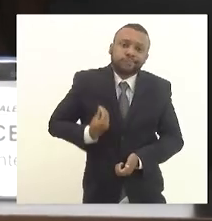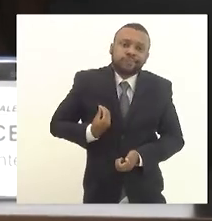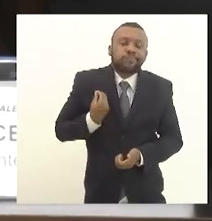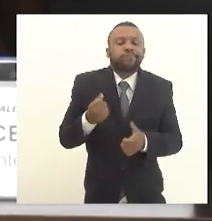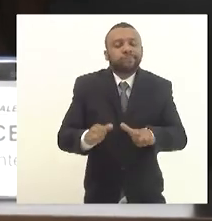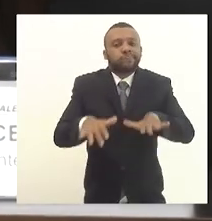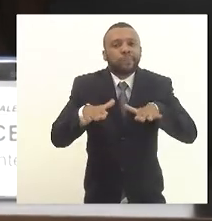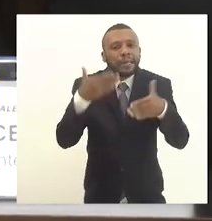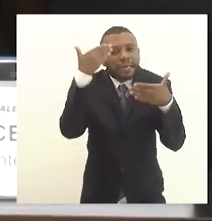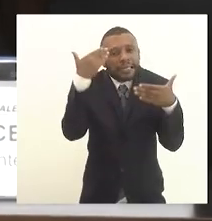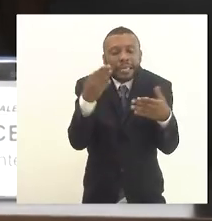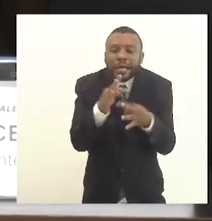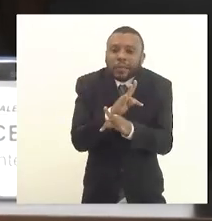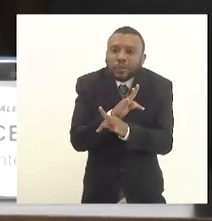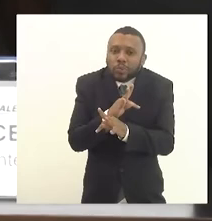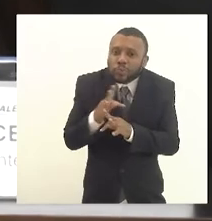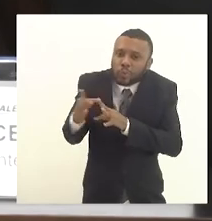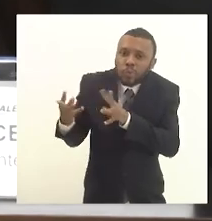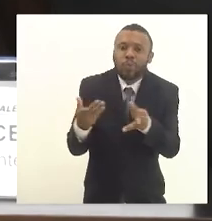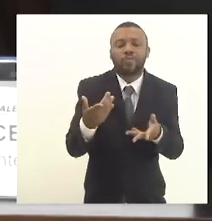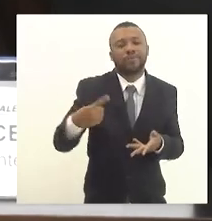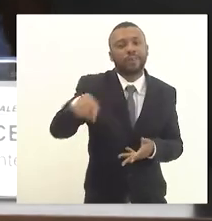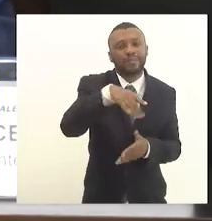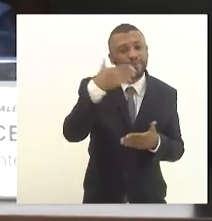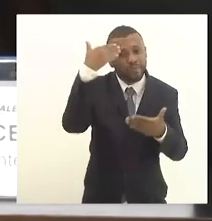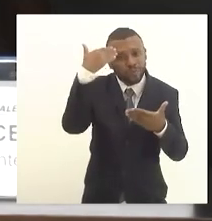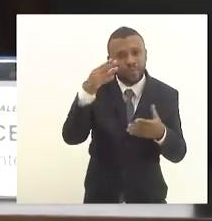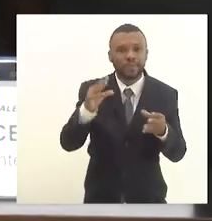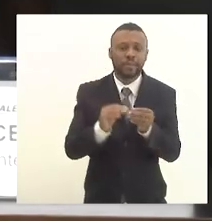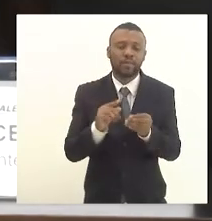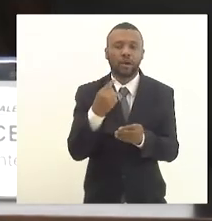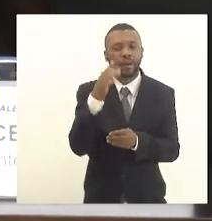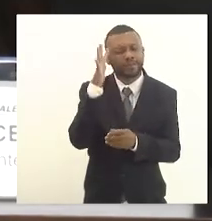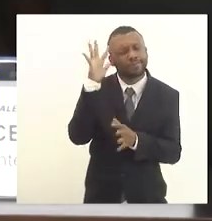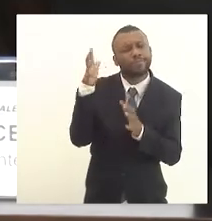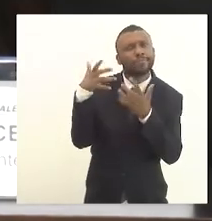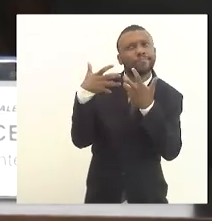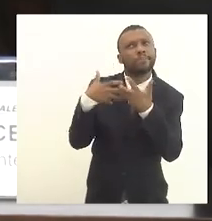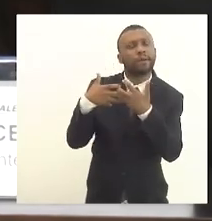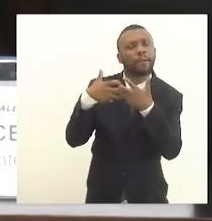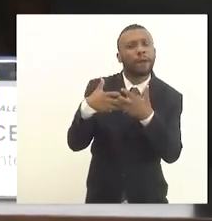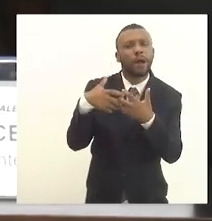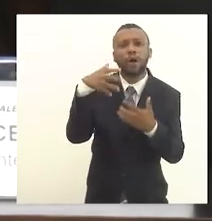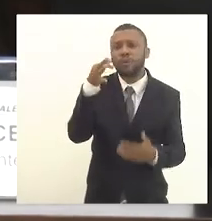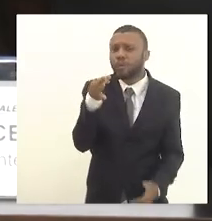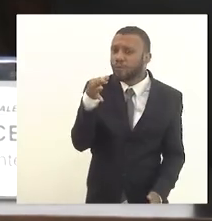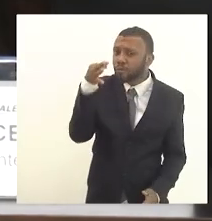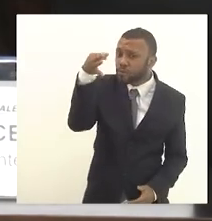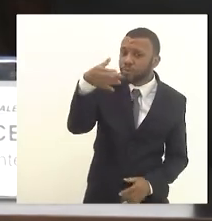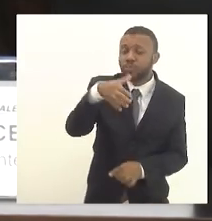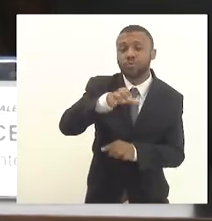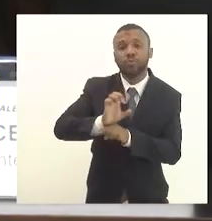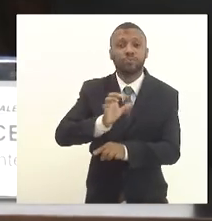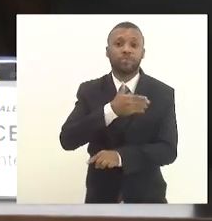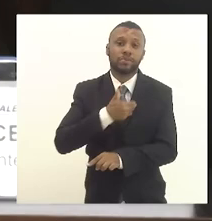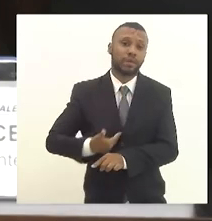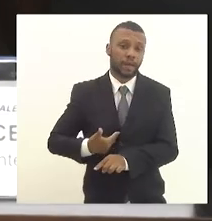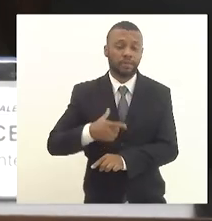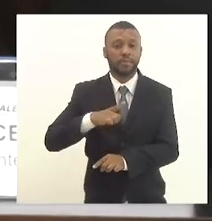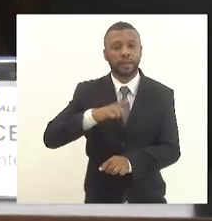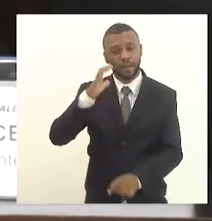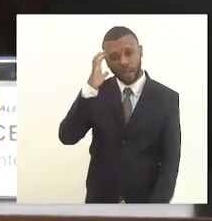todos, meu muito obrigado. E é isso, a gente precisa pensar, como eu disse, no futuro do Estado, outras